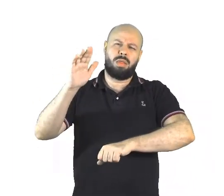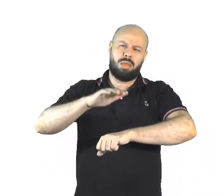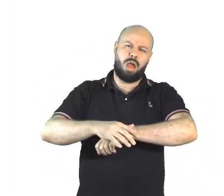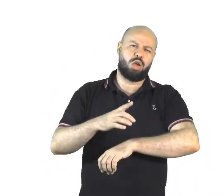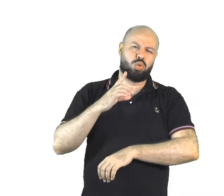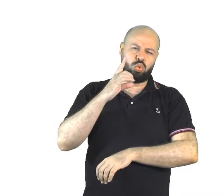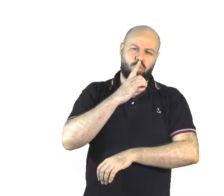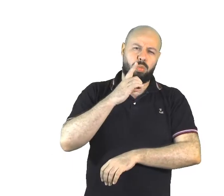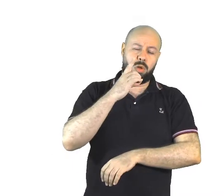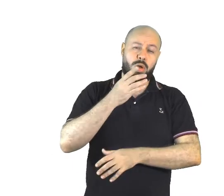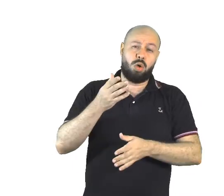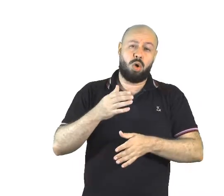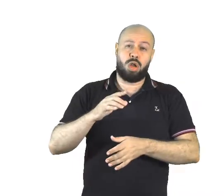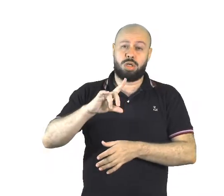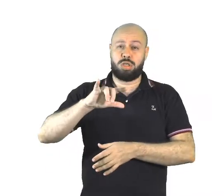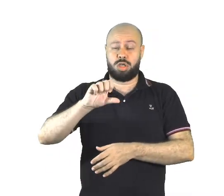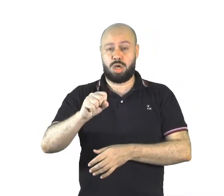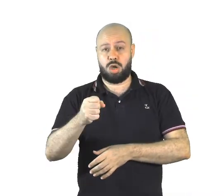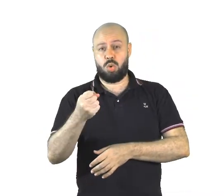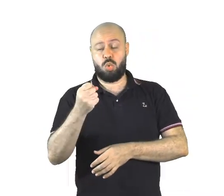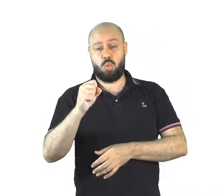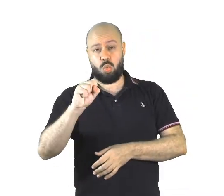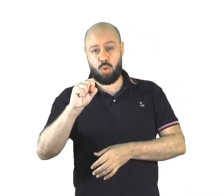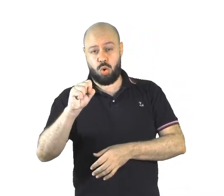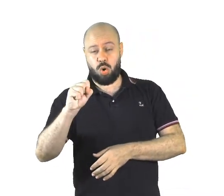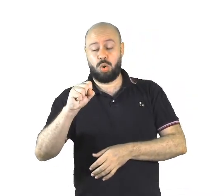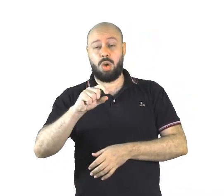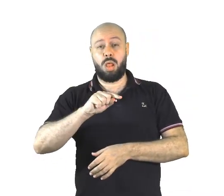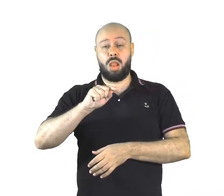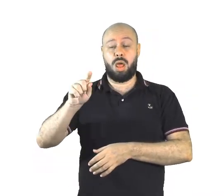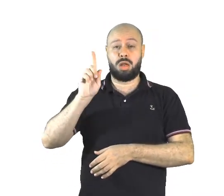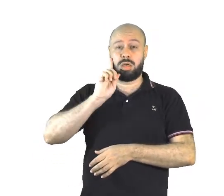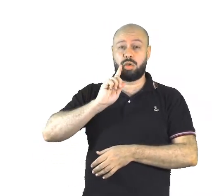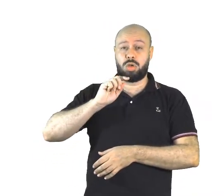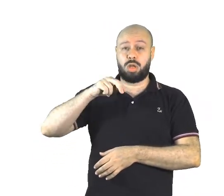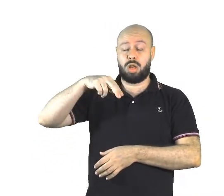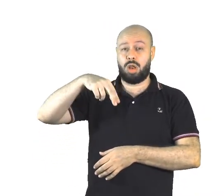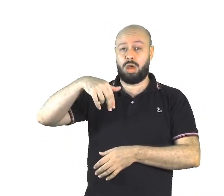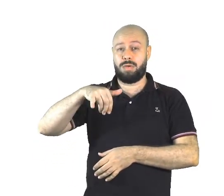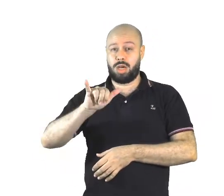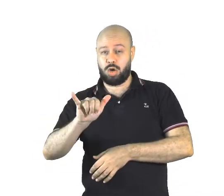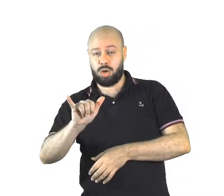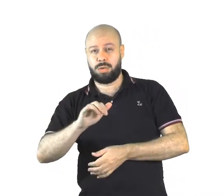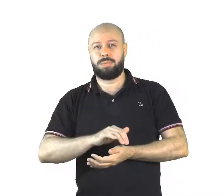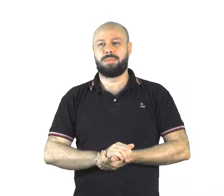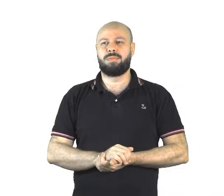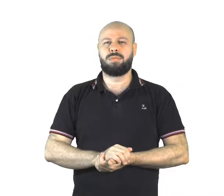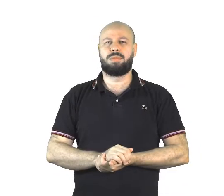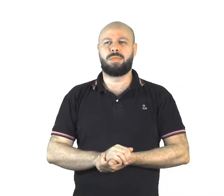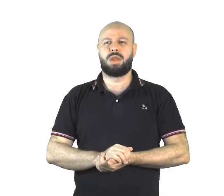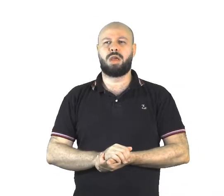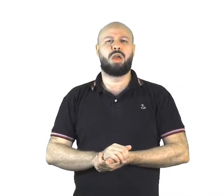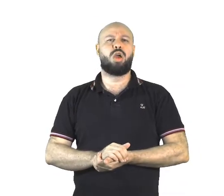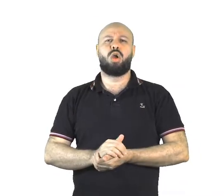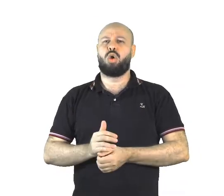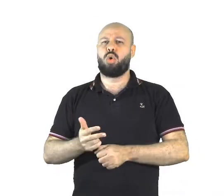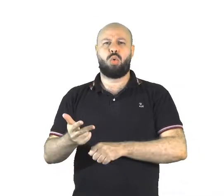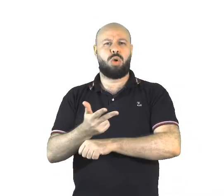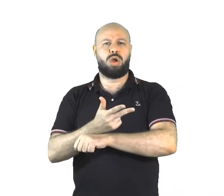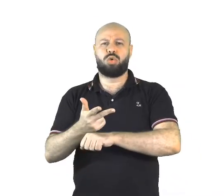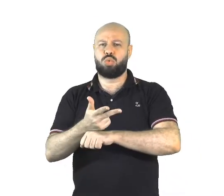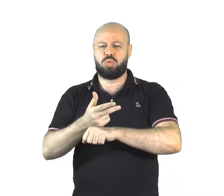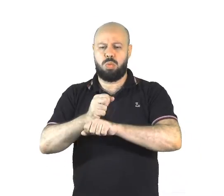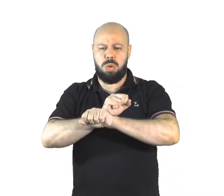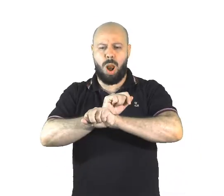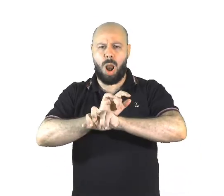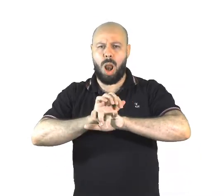domingo 8, em Nova York, Estados Unidos. E o vídeo viralizou e